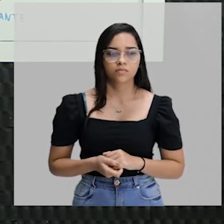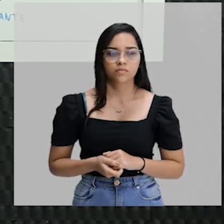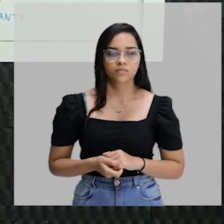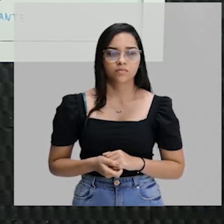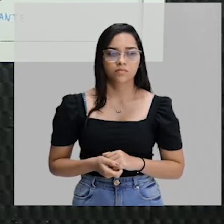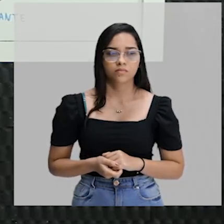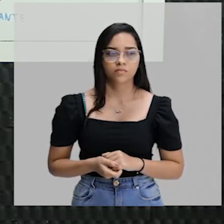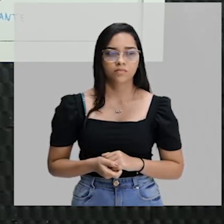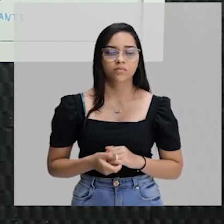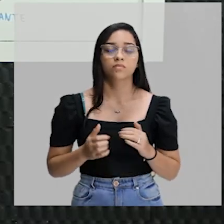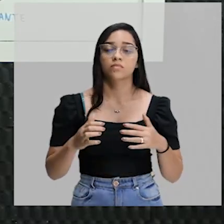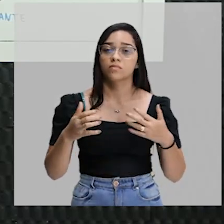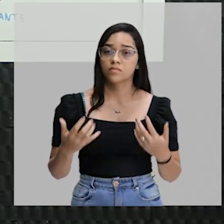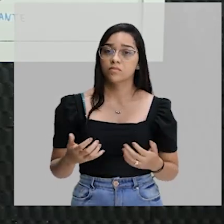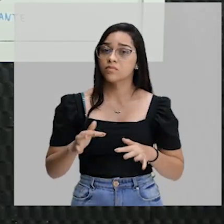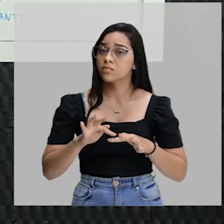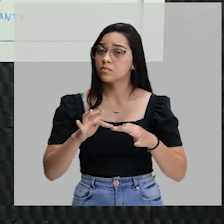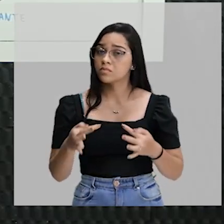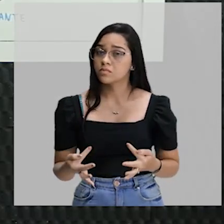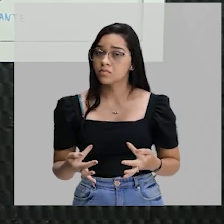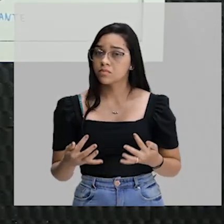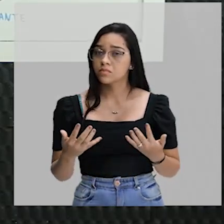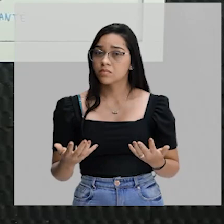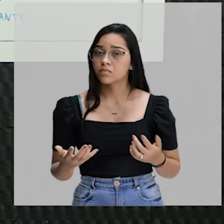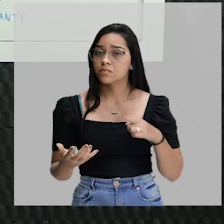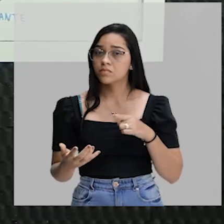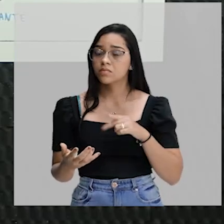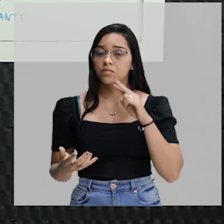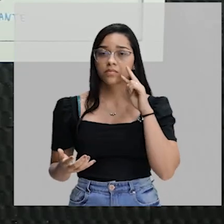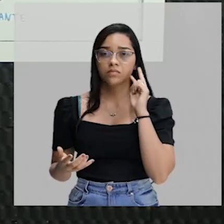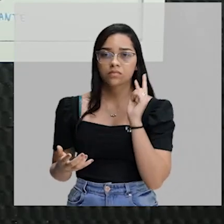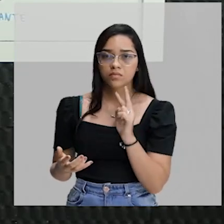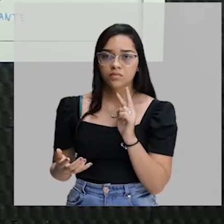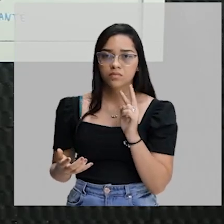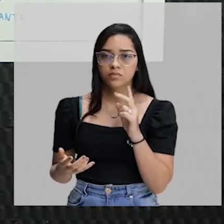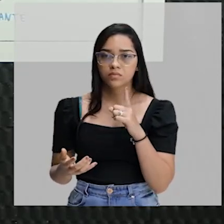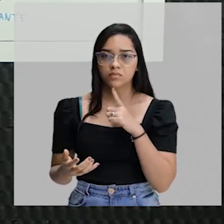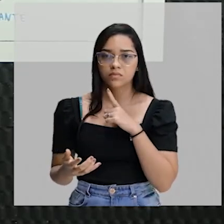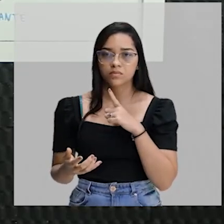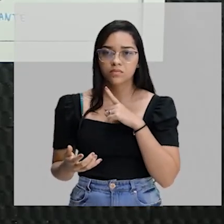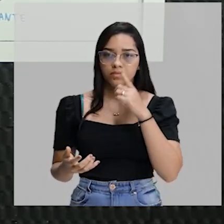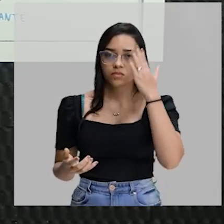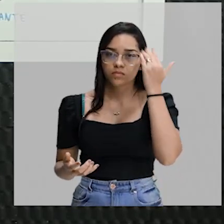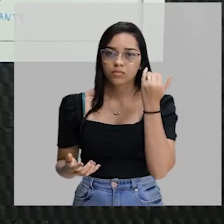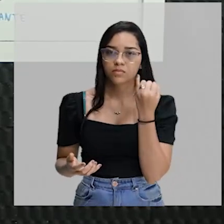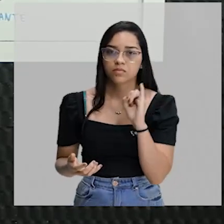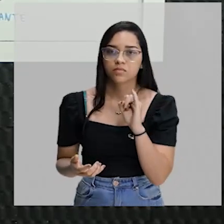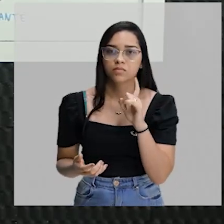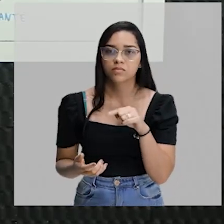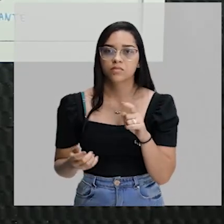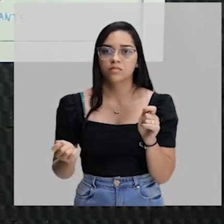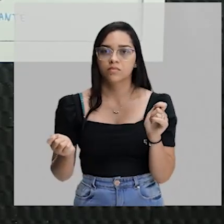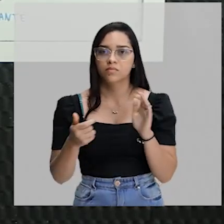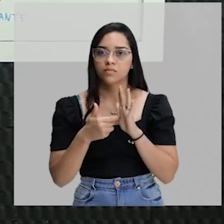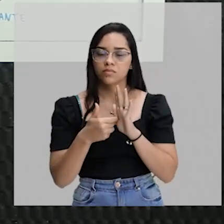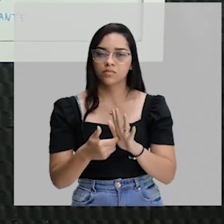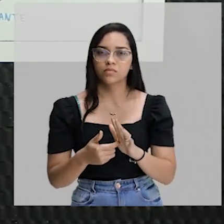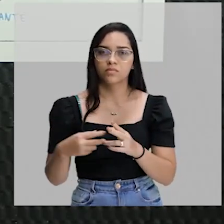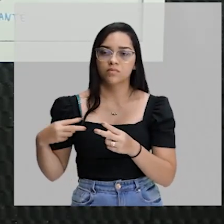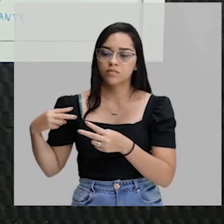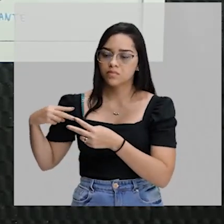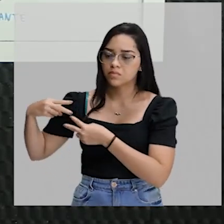tá? Então, muito simples, pessoal. Você olhar para o heredograma e saber se ele apresenta uma